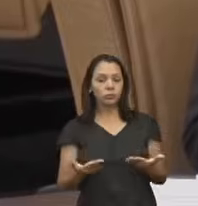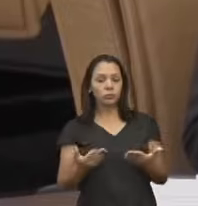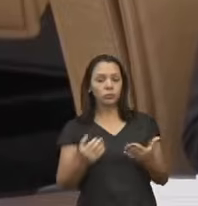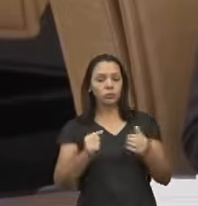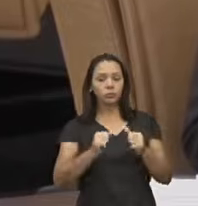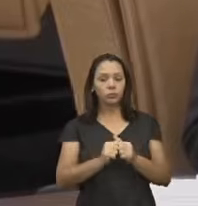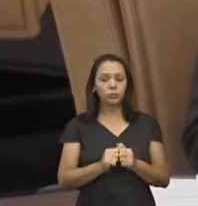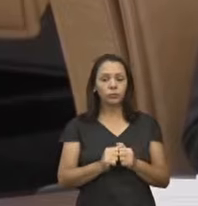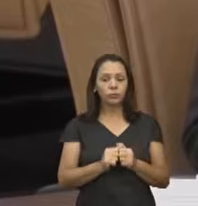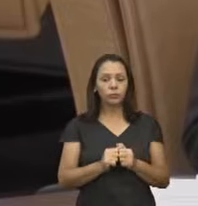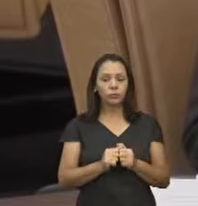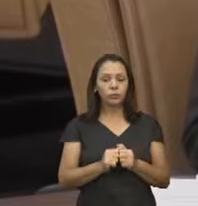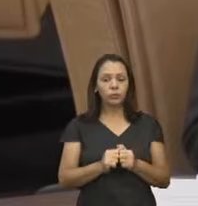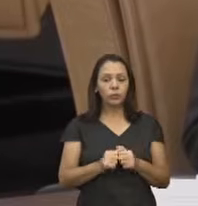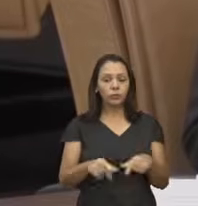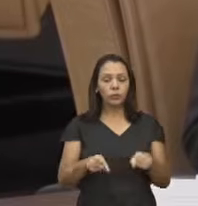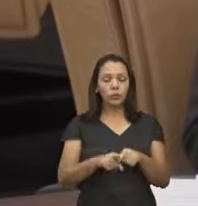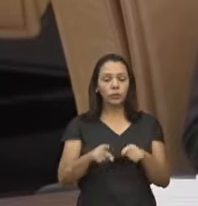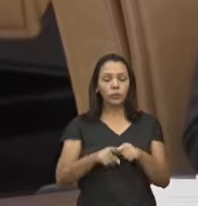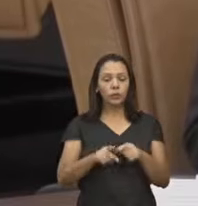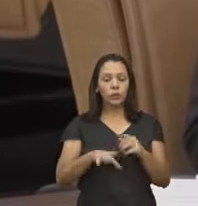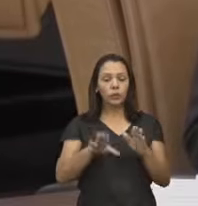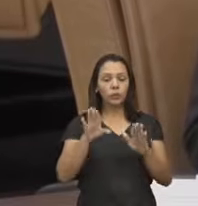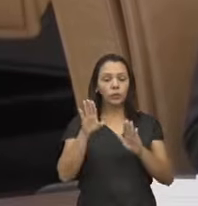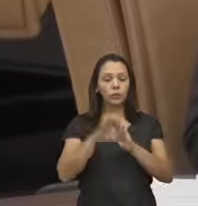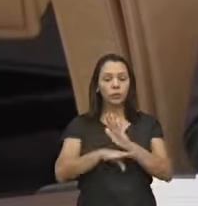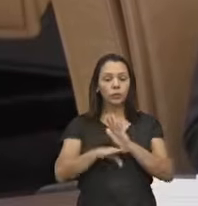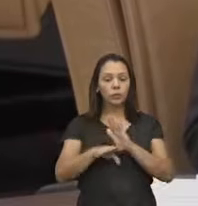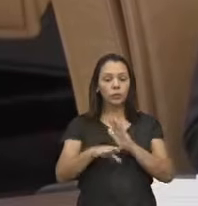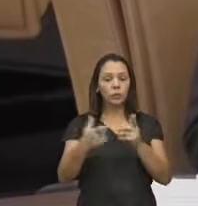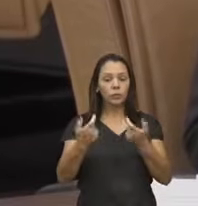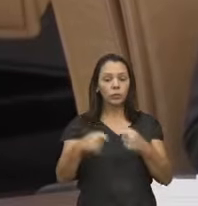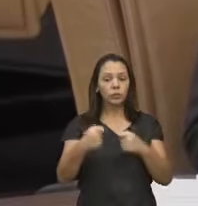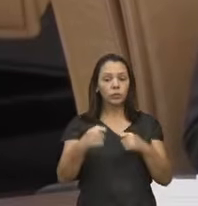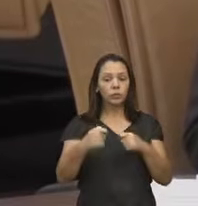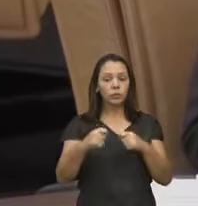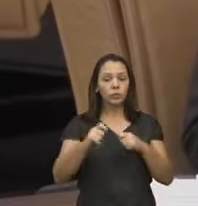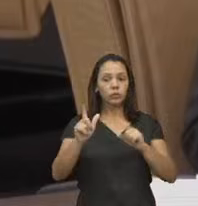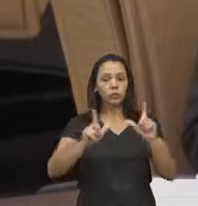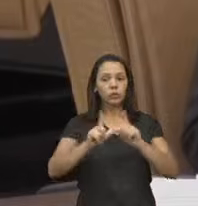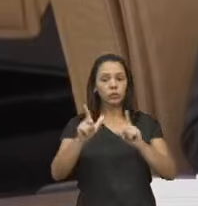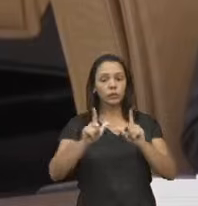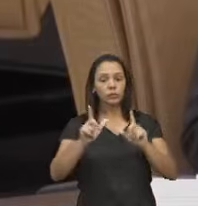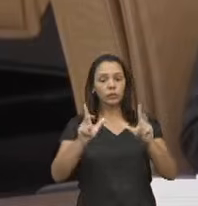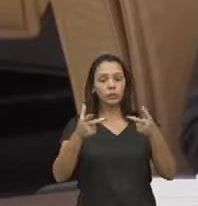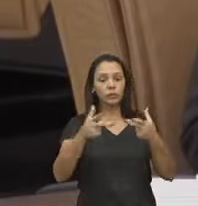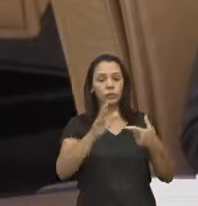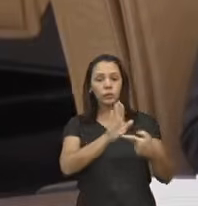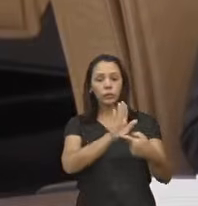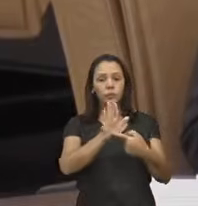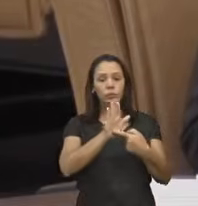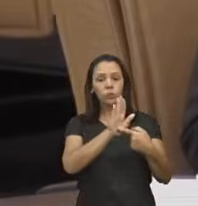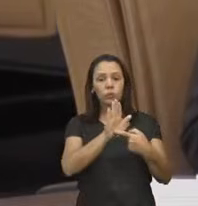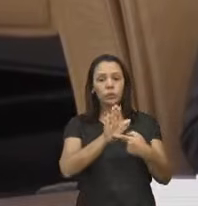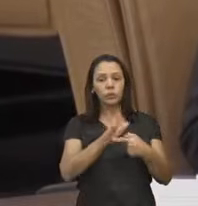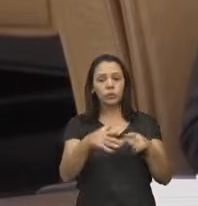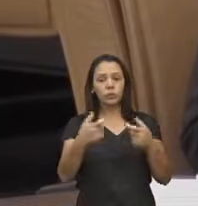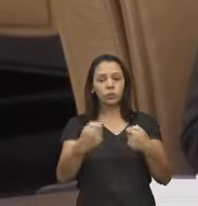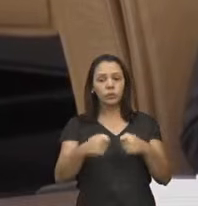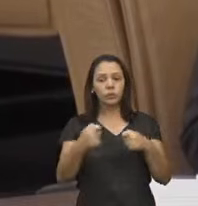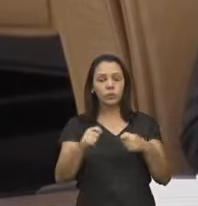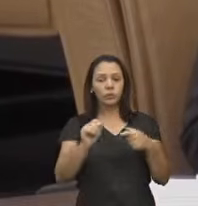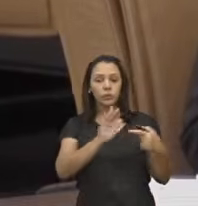considerável. E mais do que isso, você elimina a necessidade de transmissão pela TV Câmara, que precisa transmitir